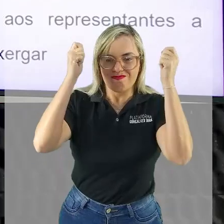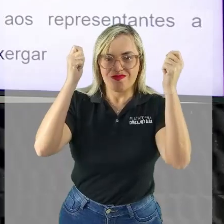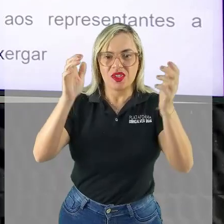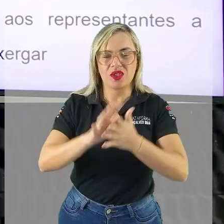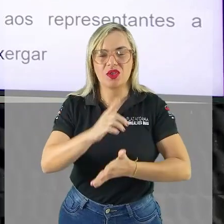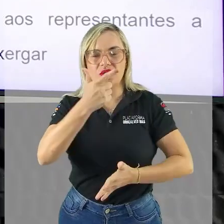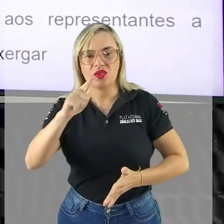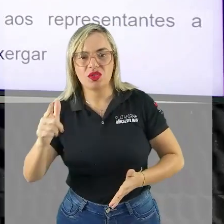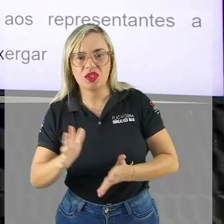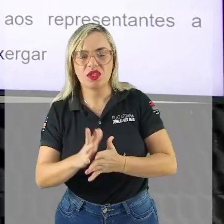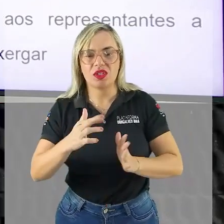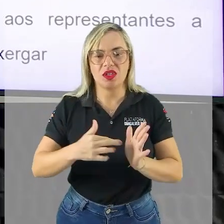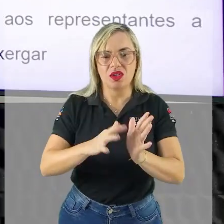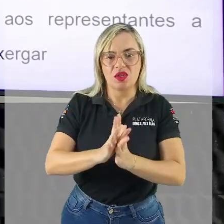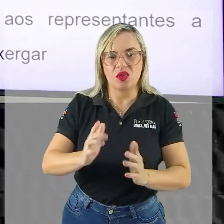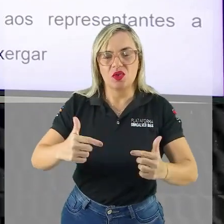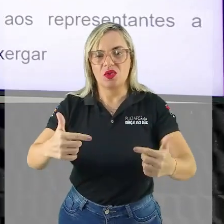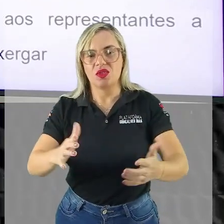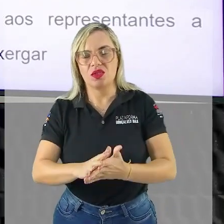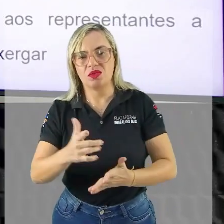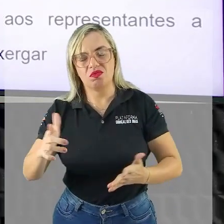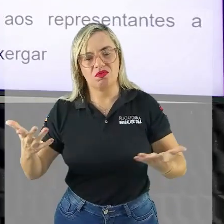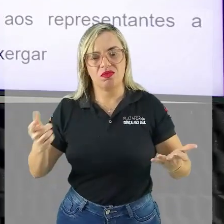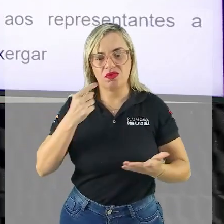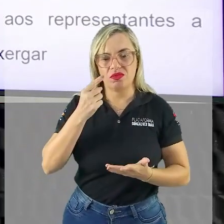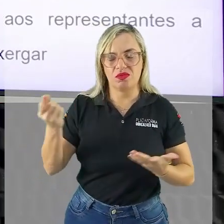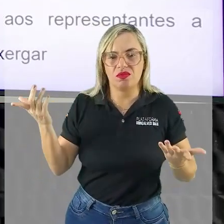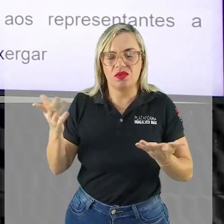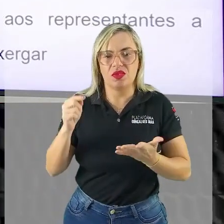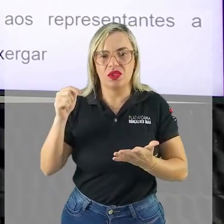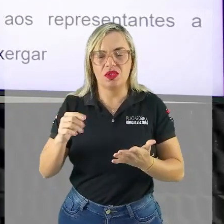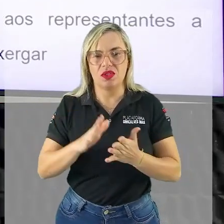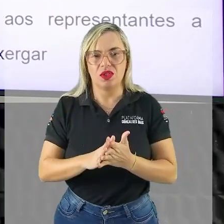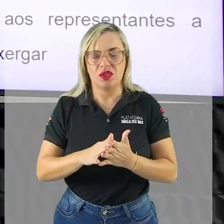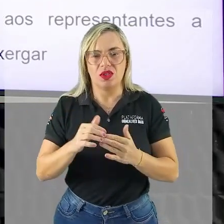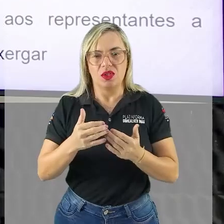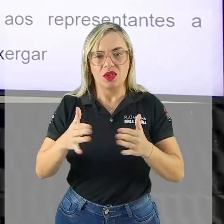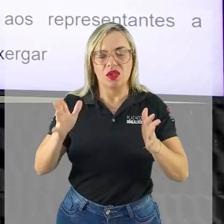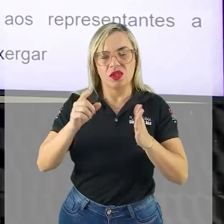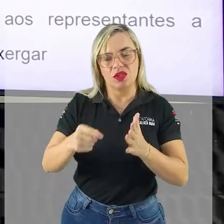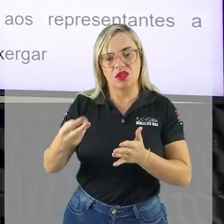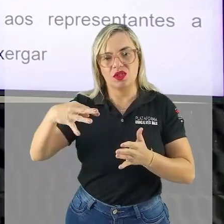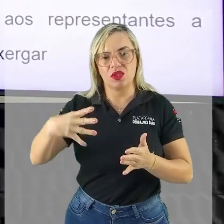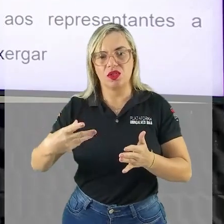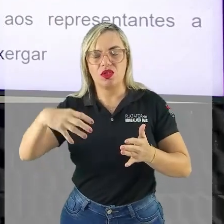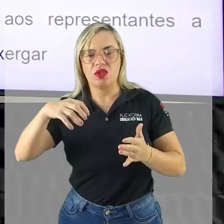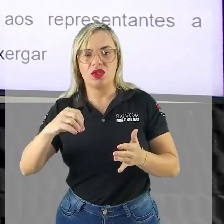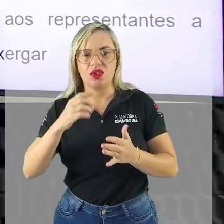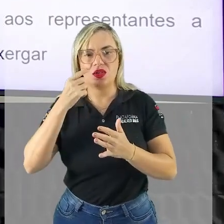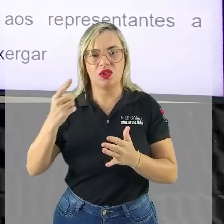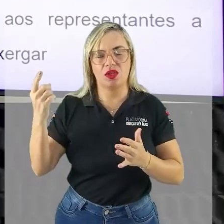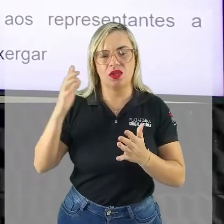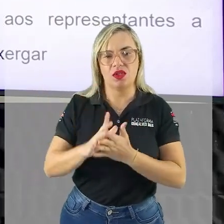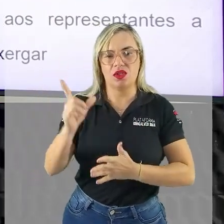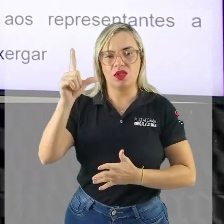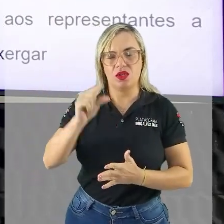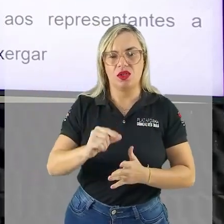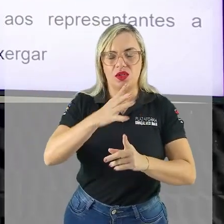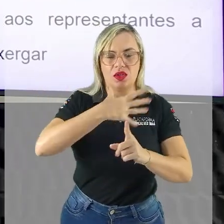há representatividade, eu tenho um cenário de superexposição dessas minorias sociais